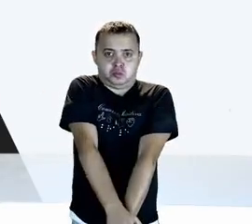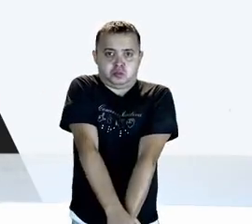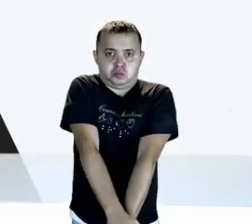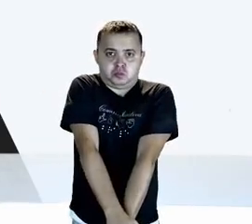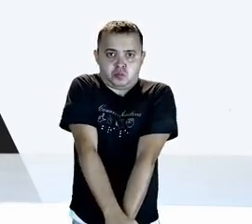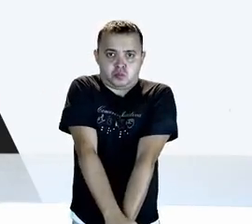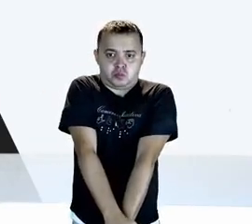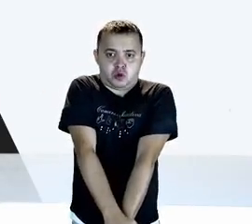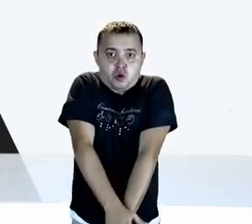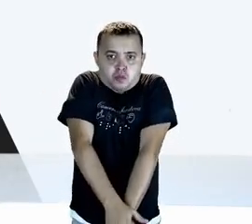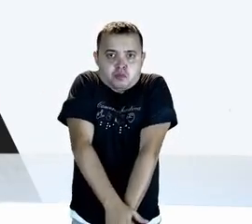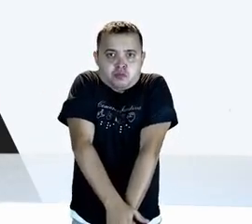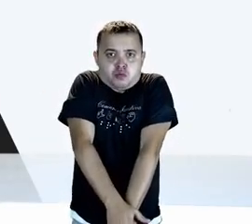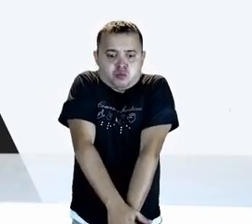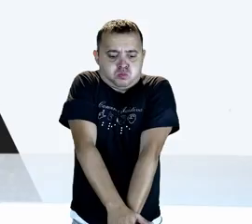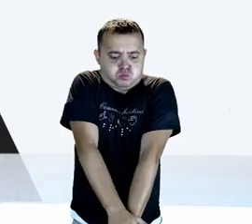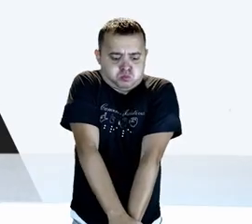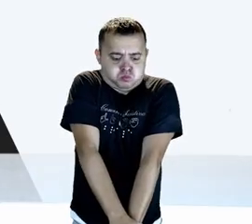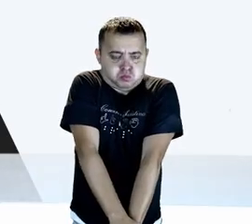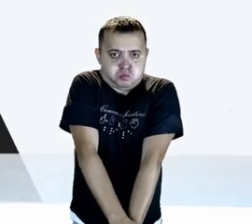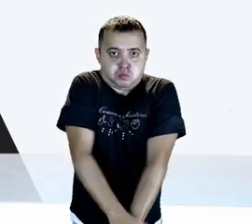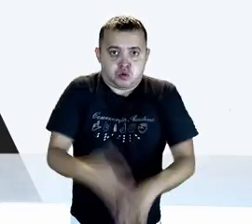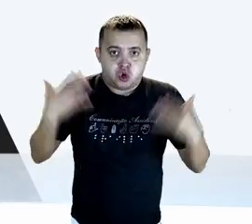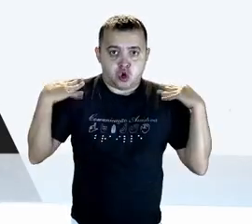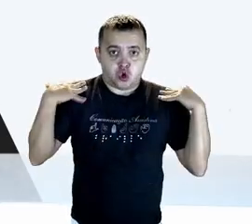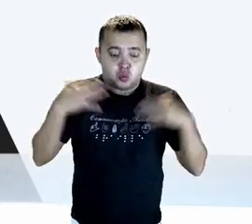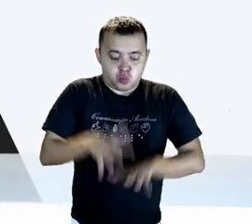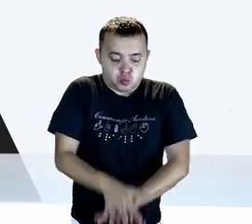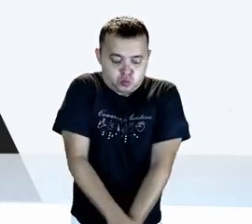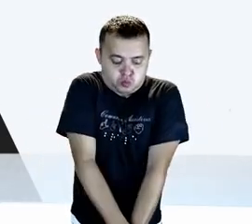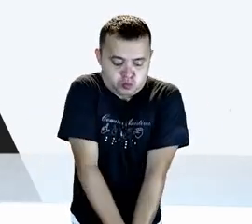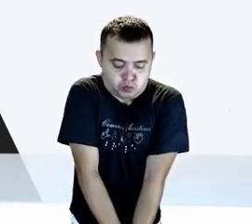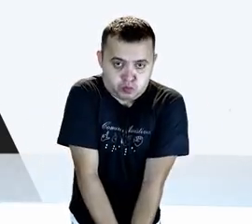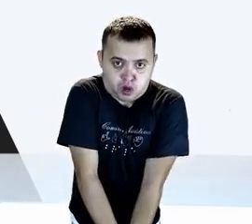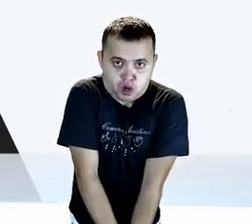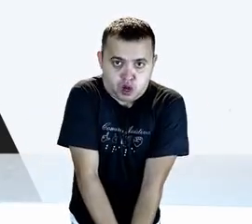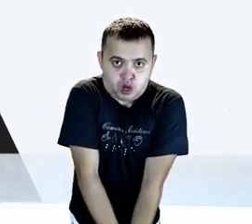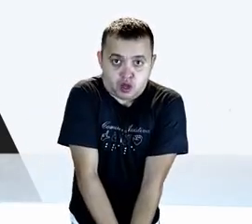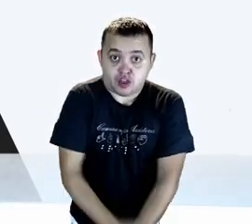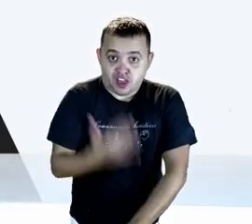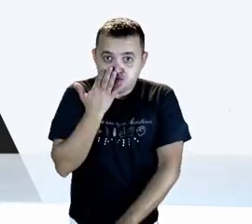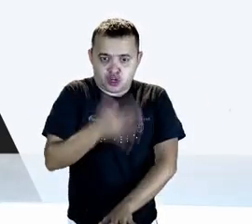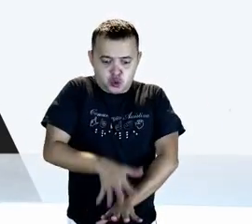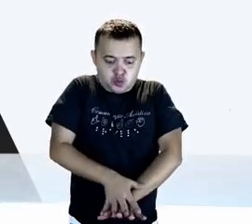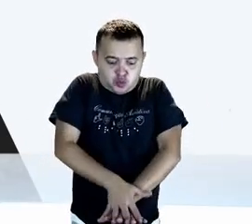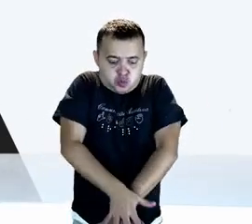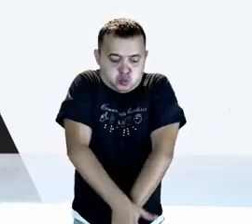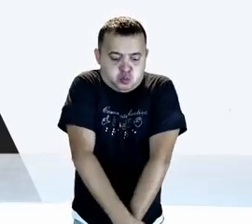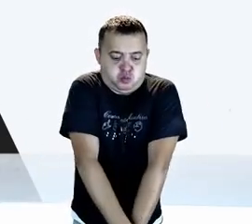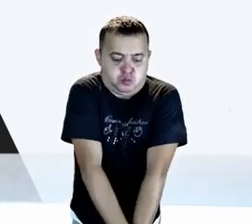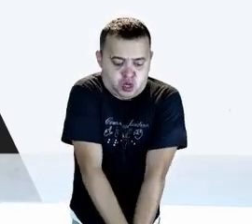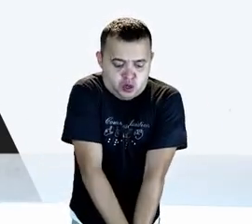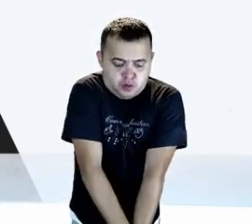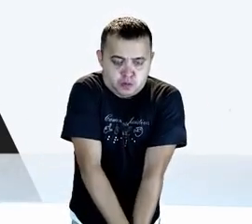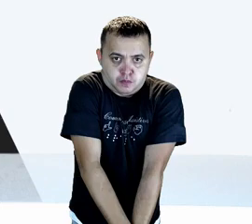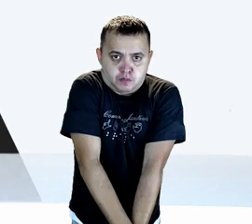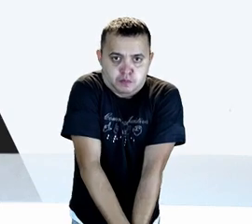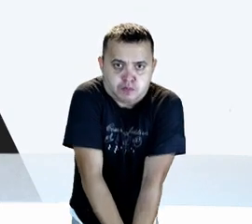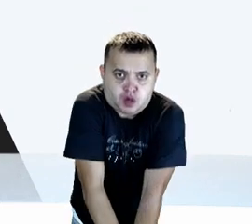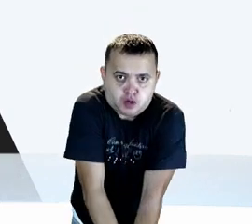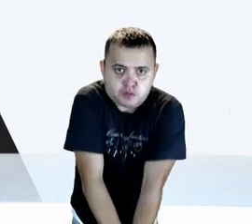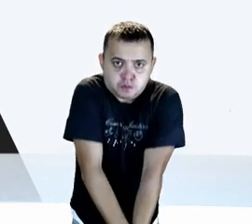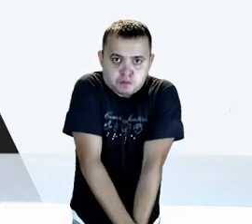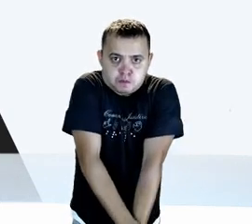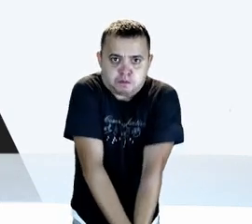diretamente acima, tá, de sua mão sobre o peito da vítima e